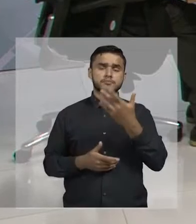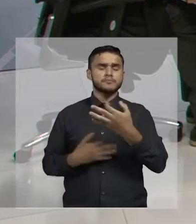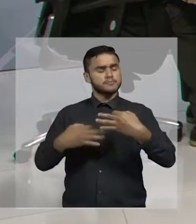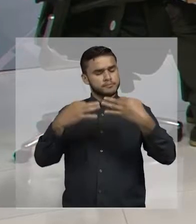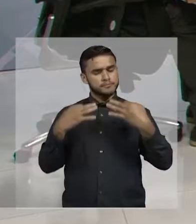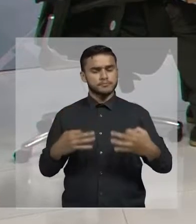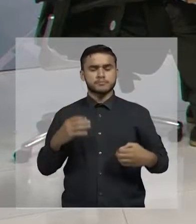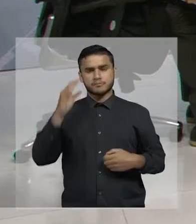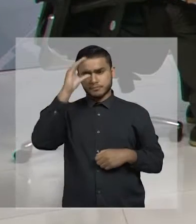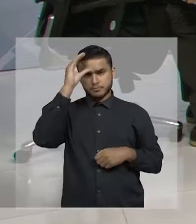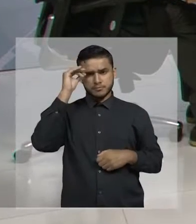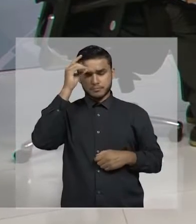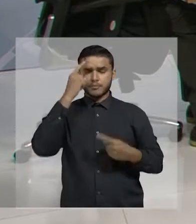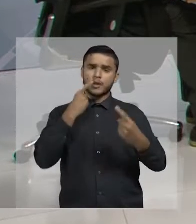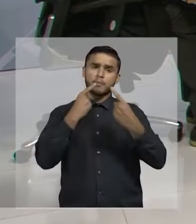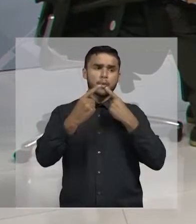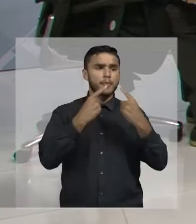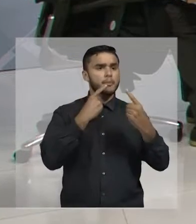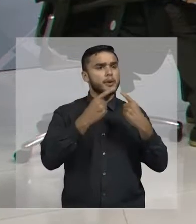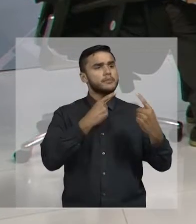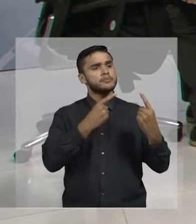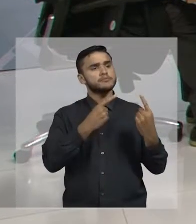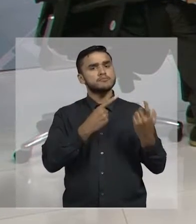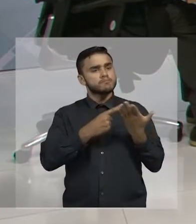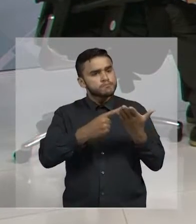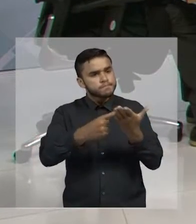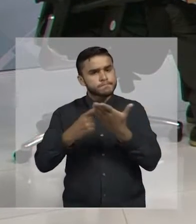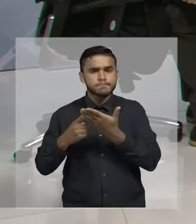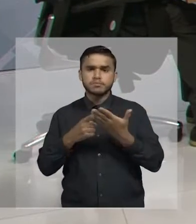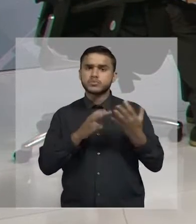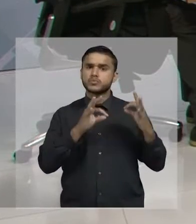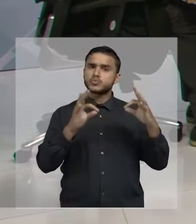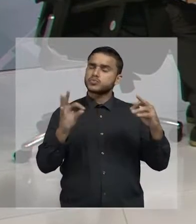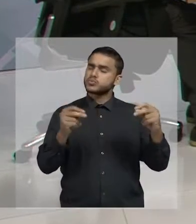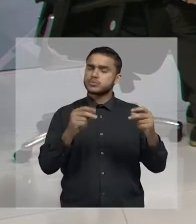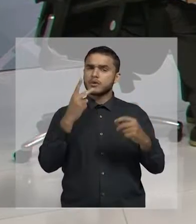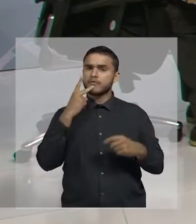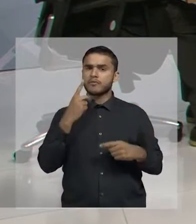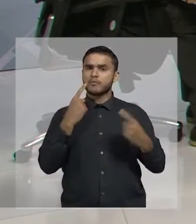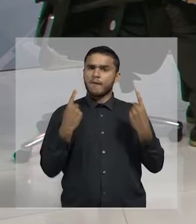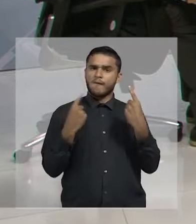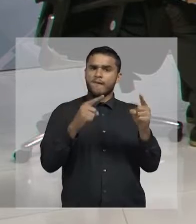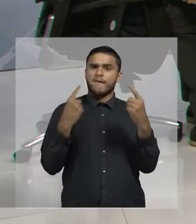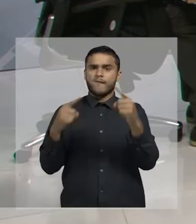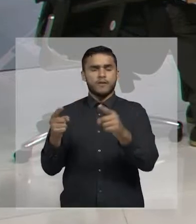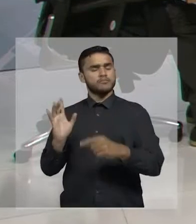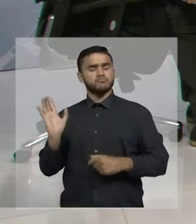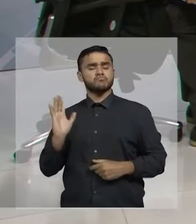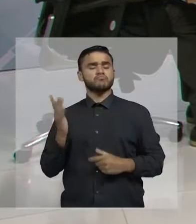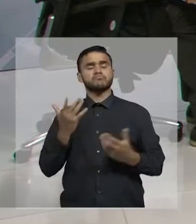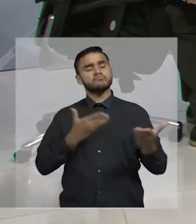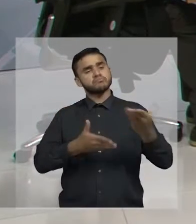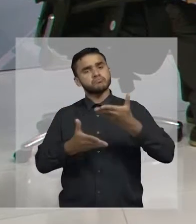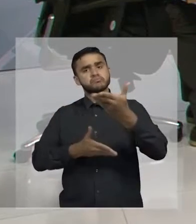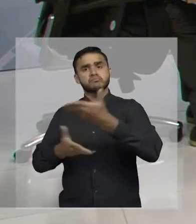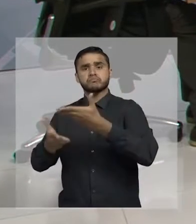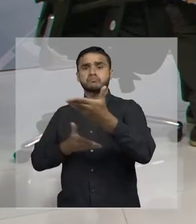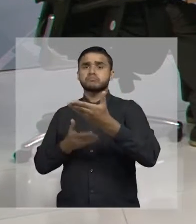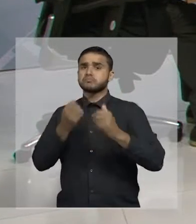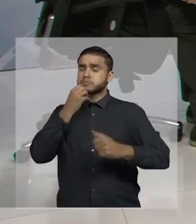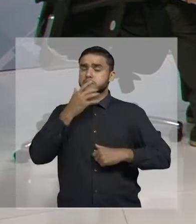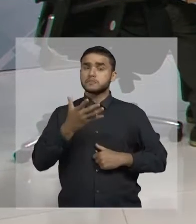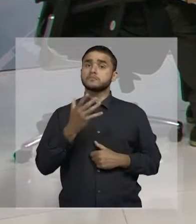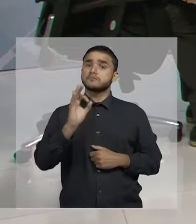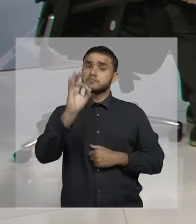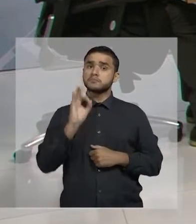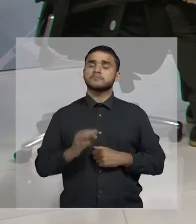de diálogo permanente, de interação com todos os setores, mas em nenhum momento se mencionou os resultados administrativos do